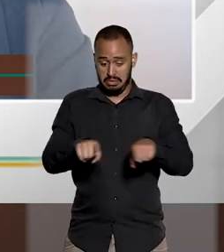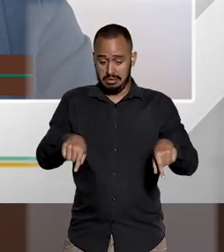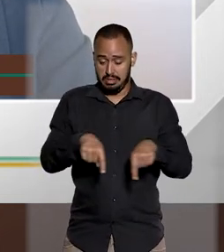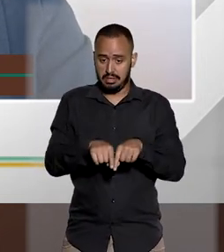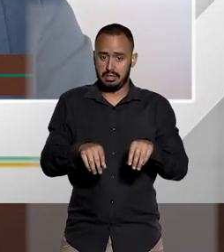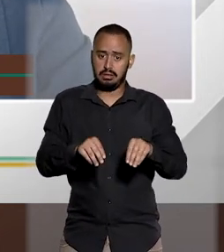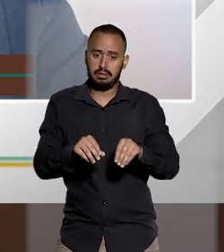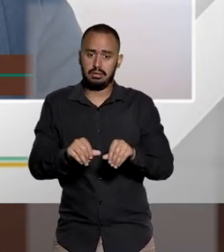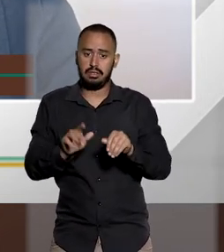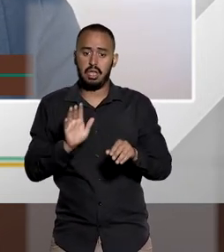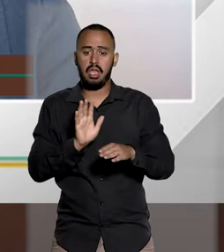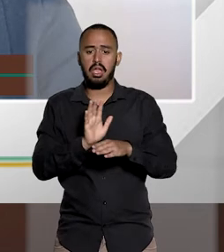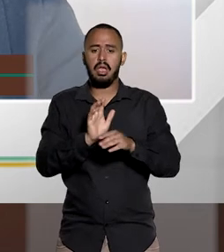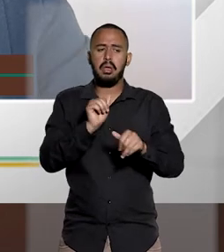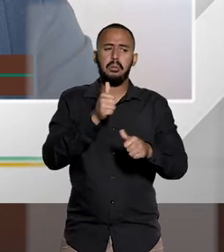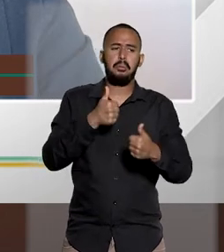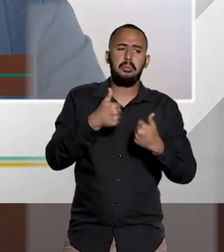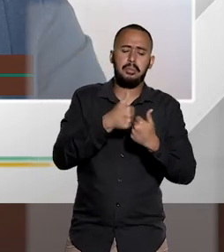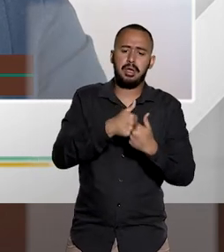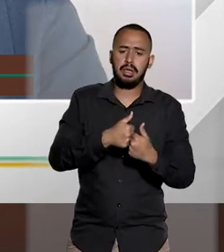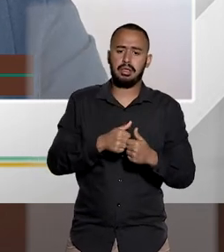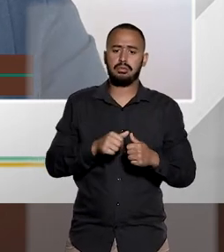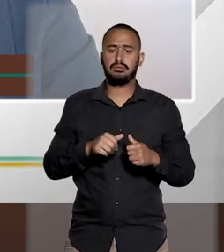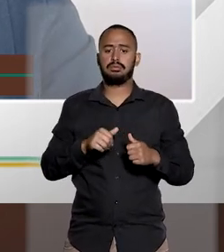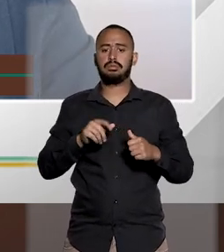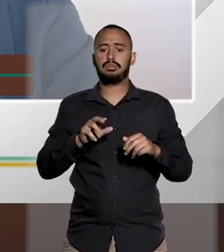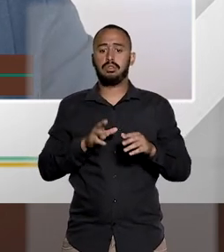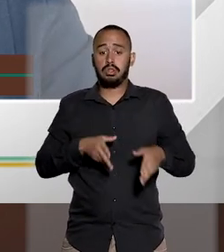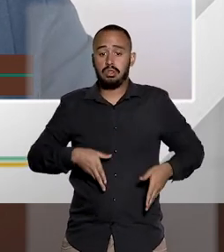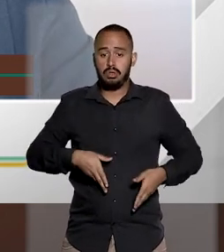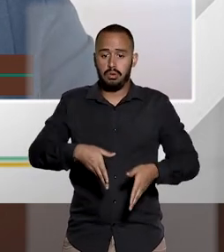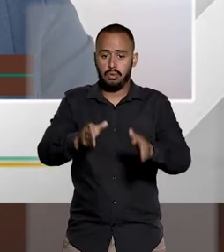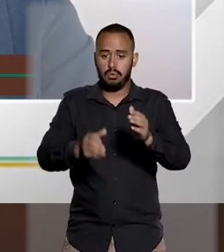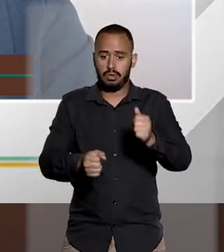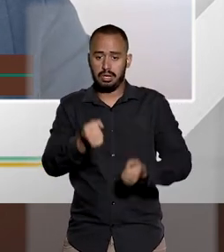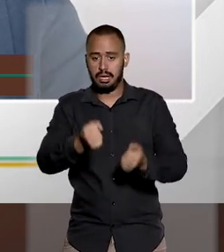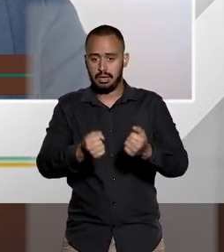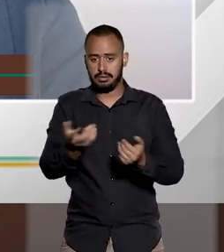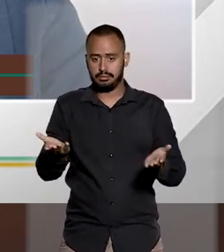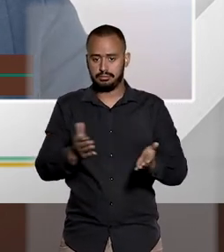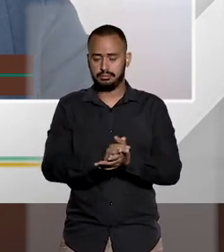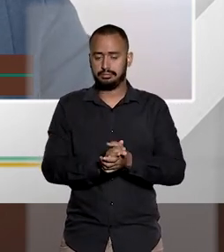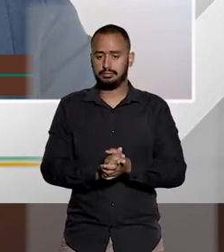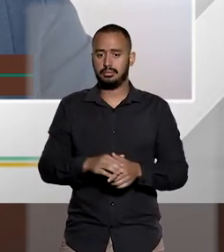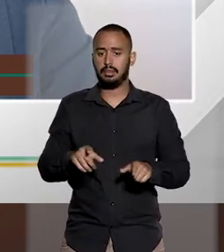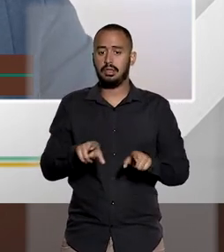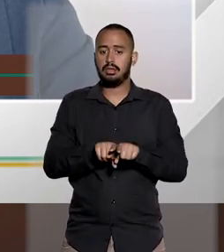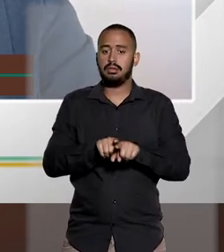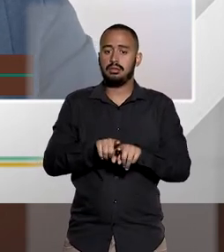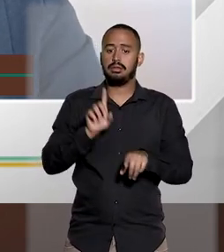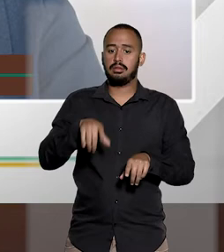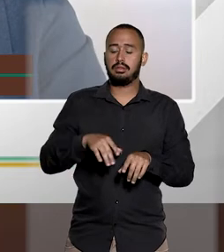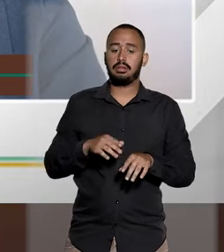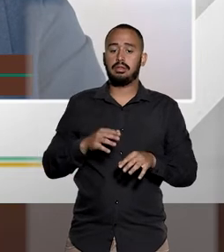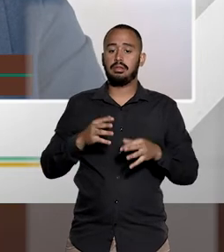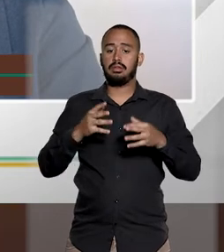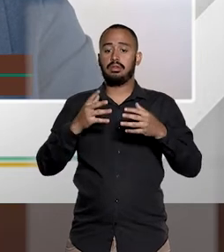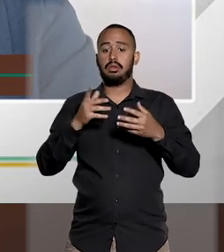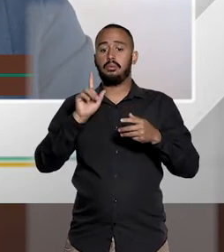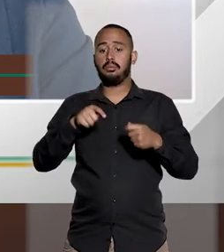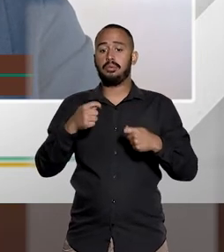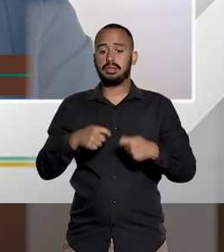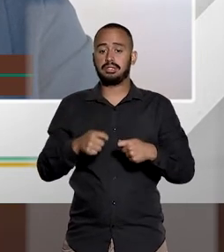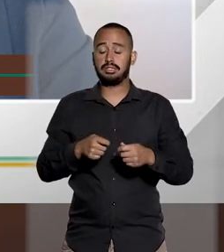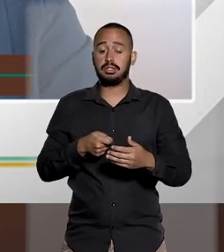que fica à margem das rodovias. Mas desde que haja preceitos e exigências explícitas, né, como uma